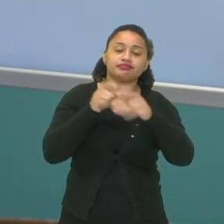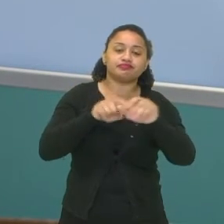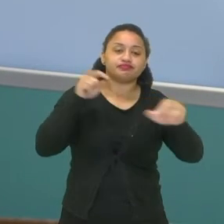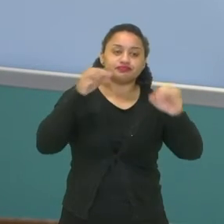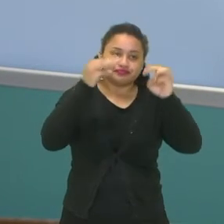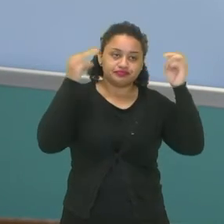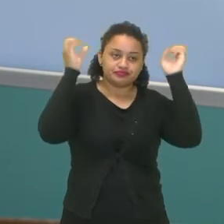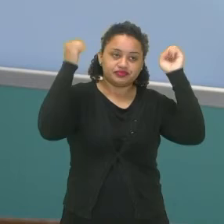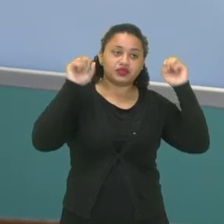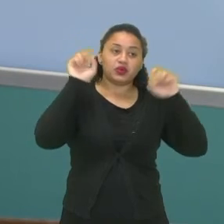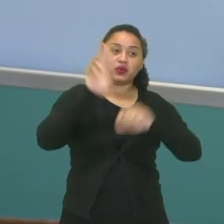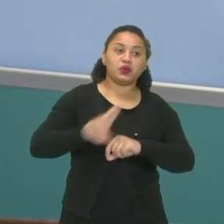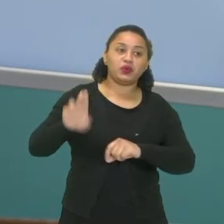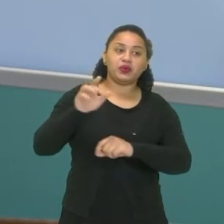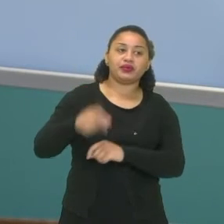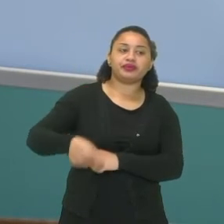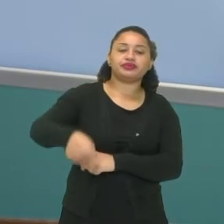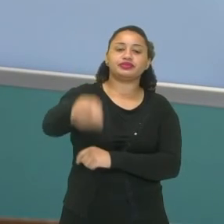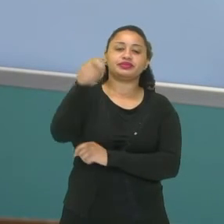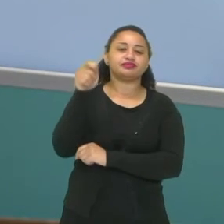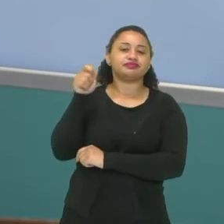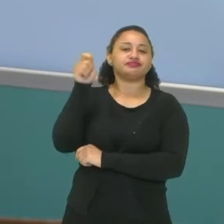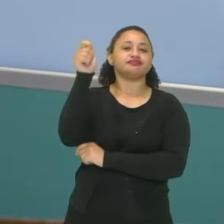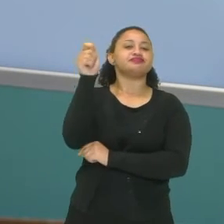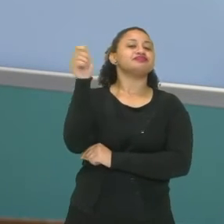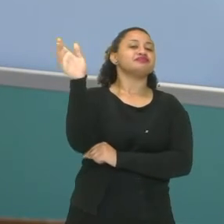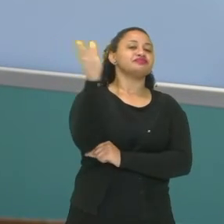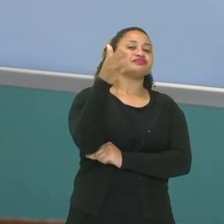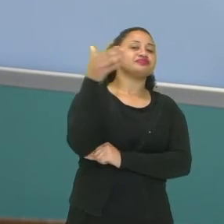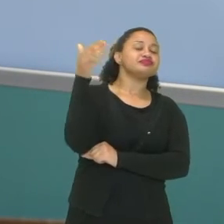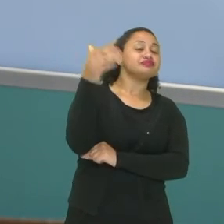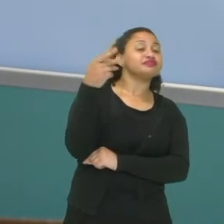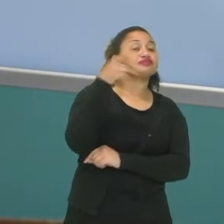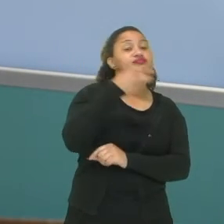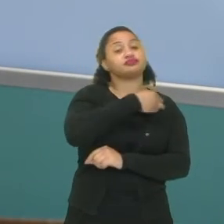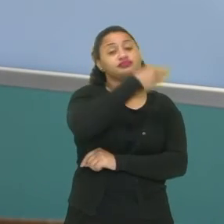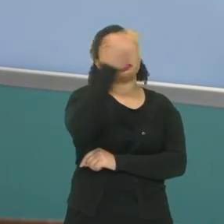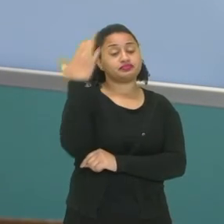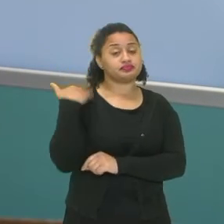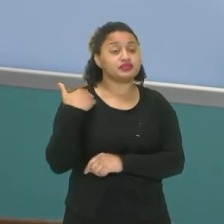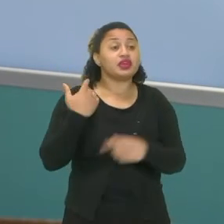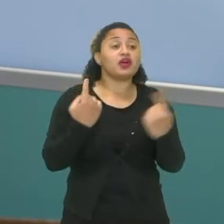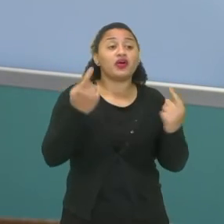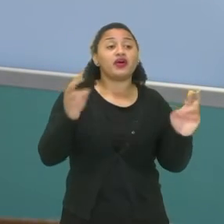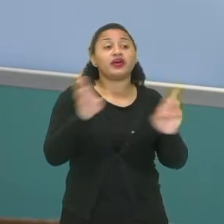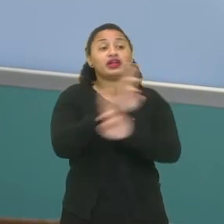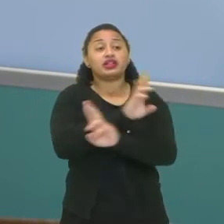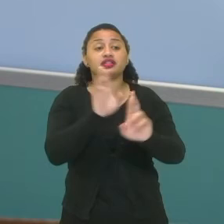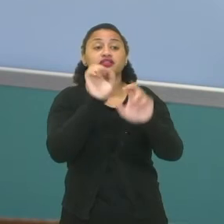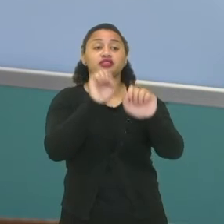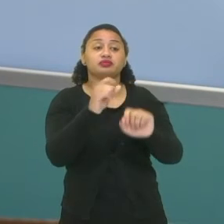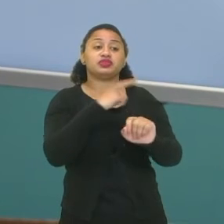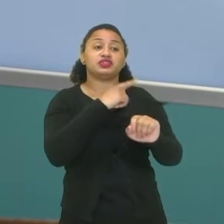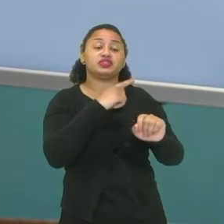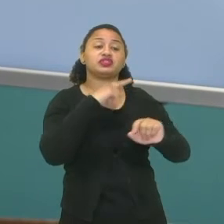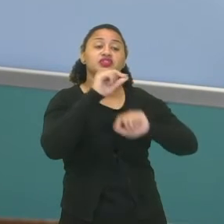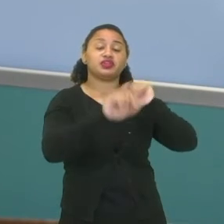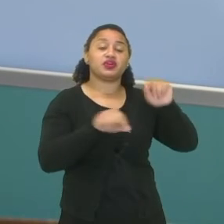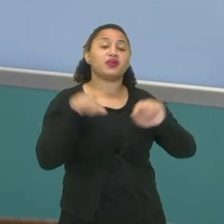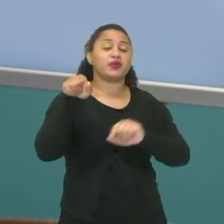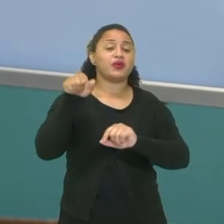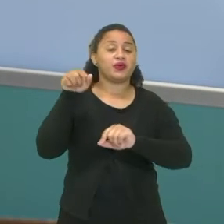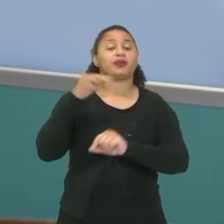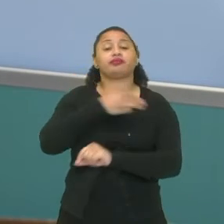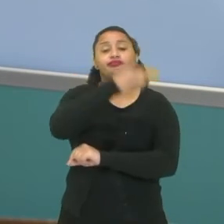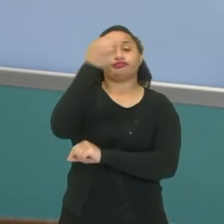México foi o uso do estandarte da Virgem de Guadalupe. Qual relação pode ser estabelecido entre